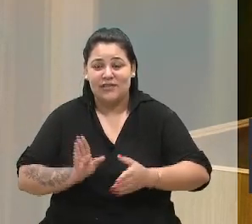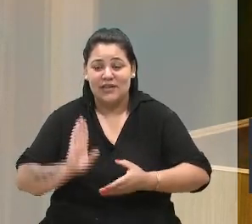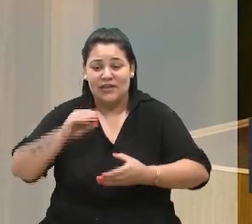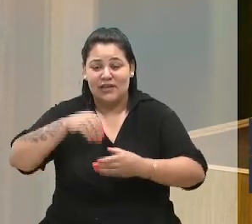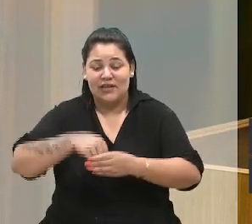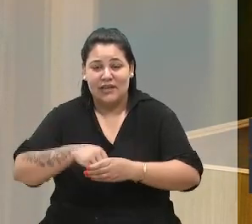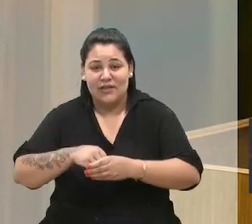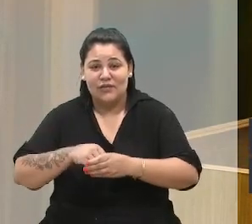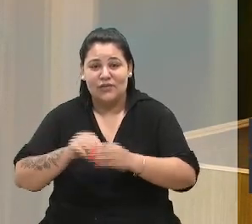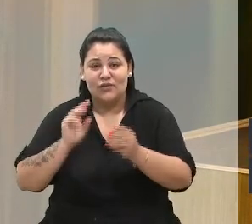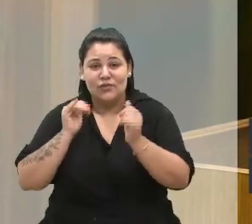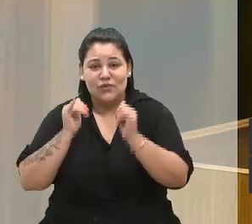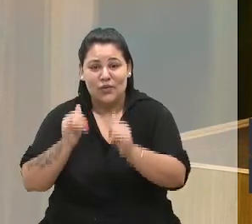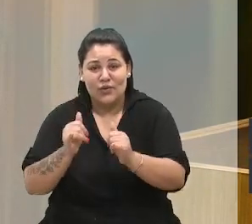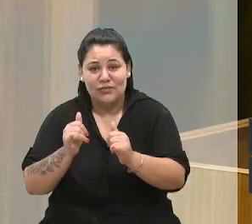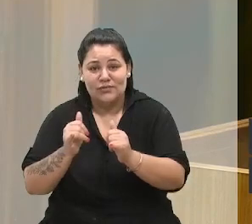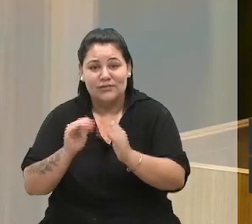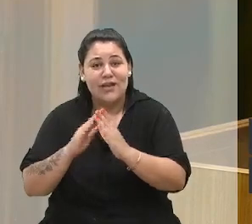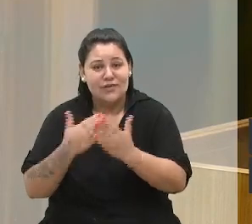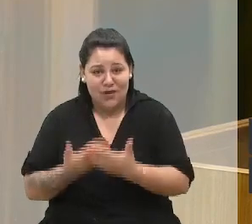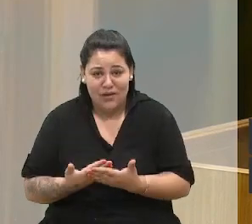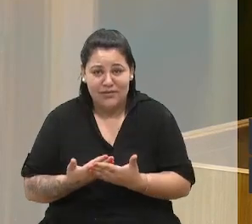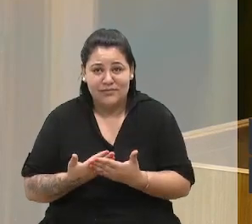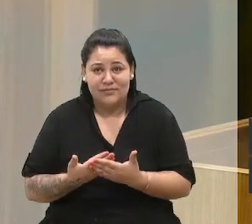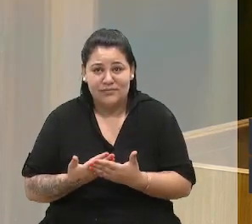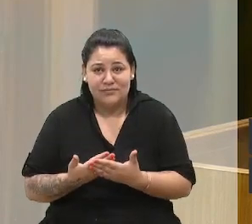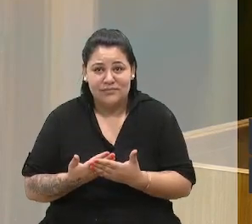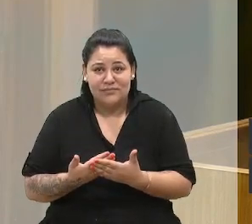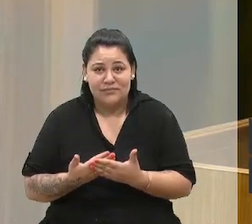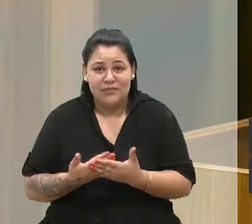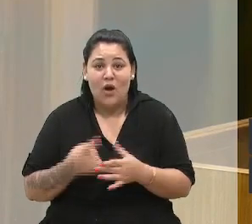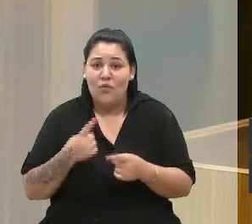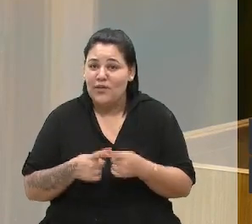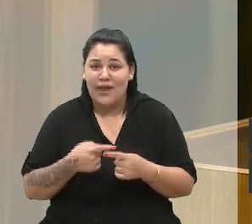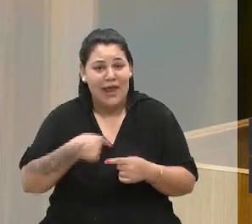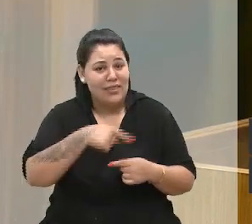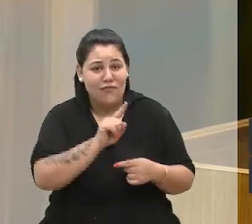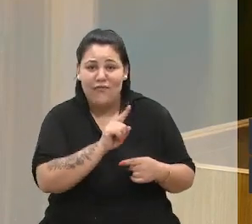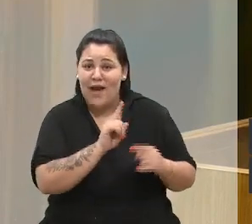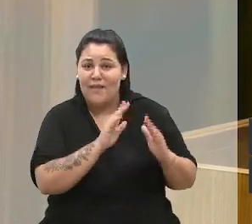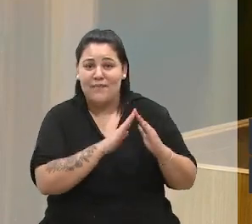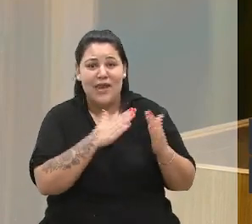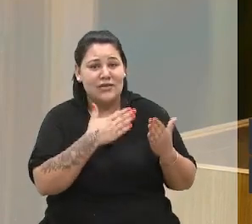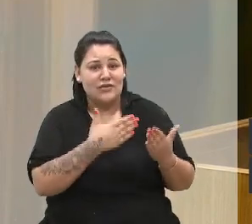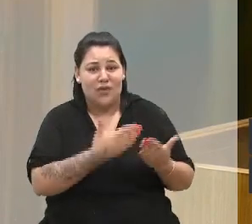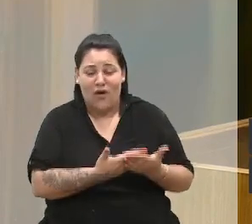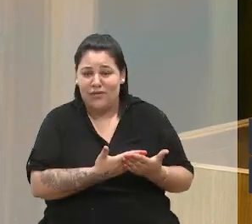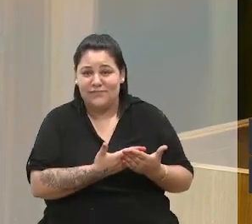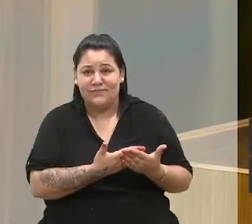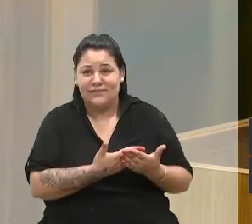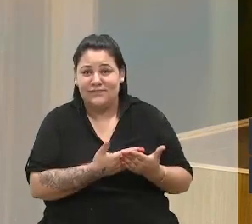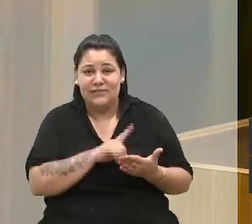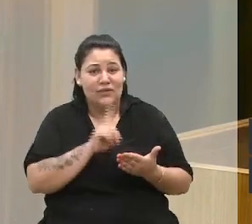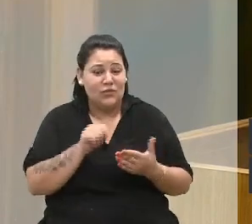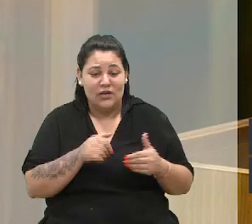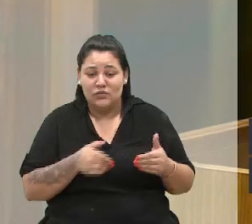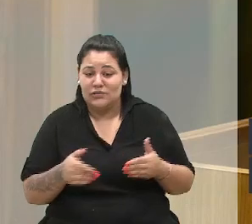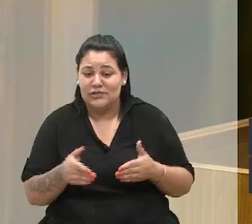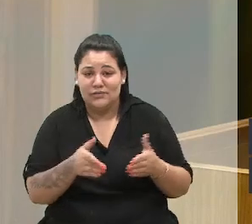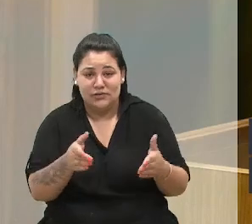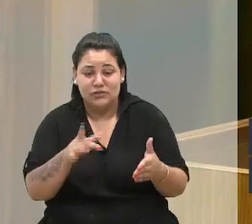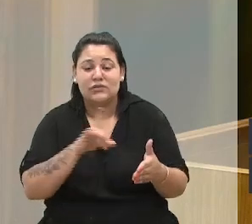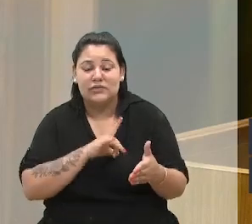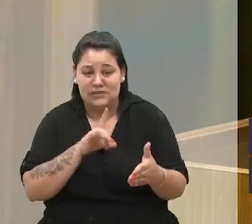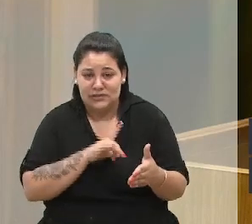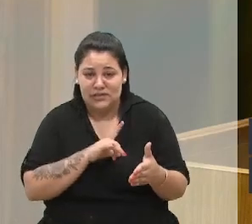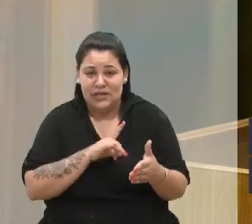transporte escolar, porque ela está sem ir para a escola, o caso dela, então, não é roteiro, tem o